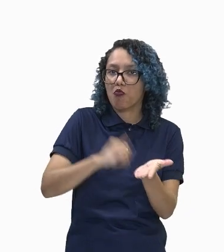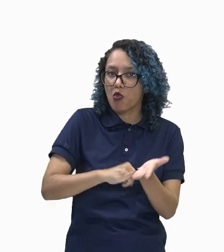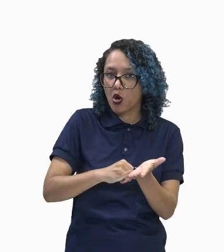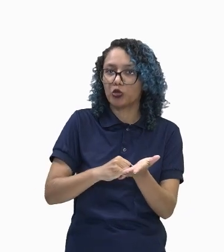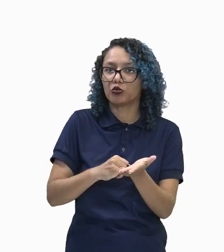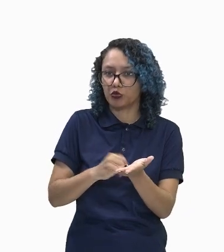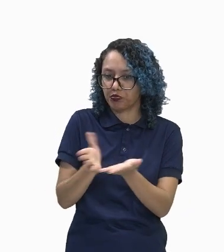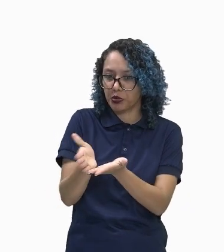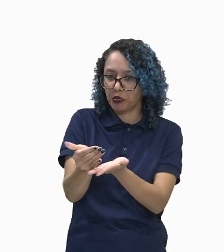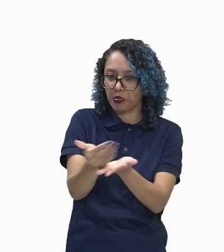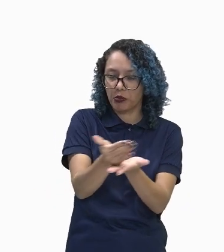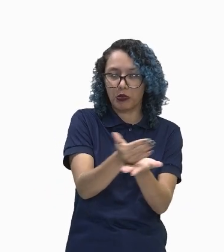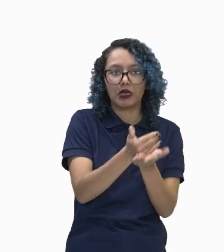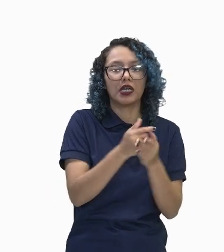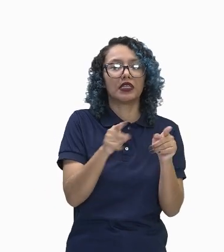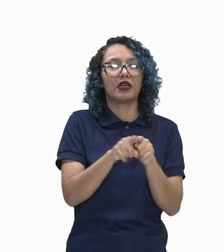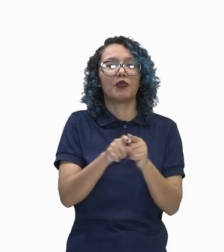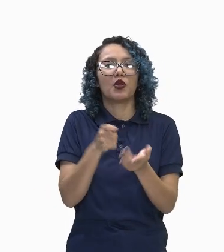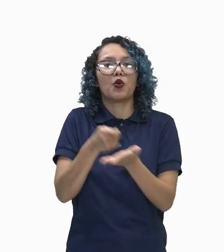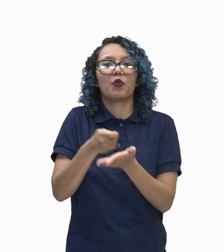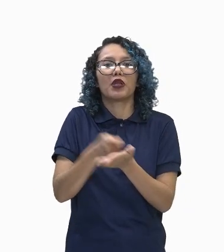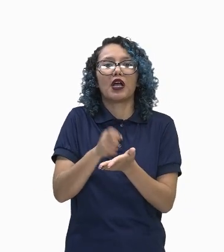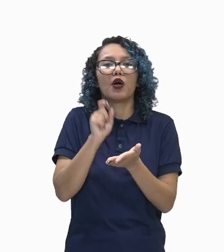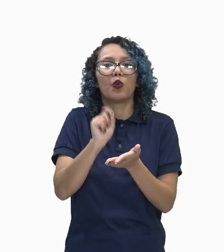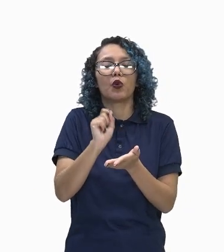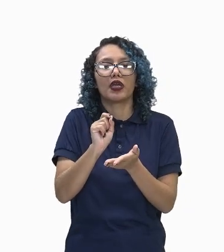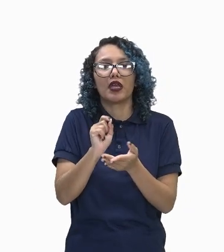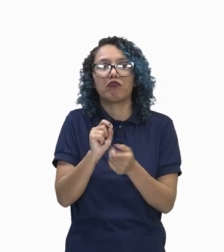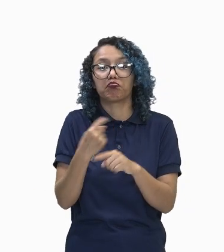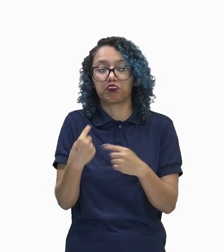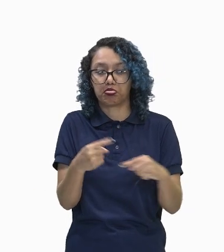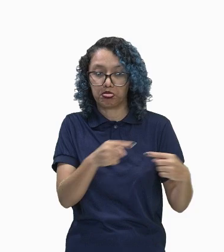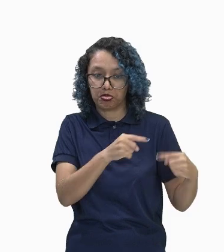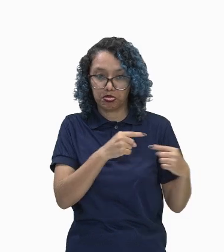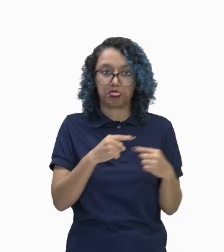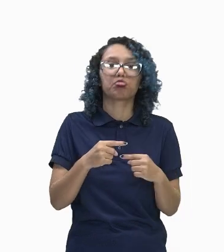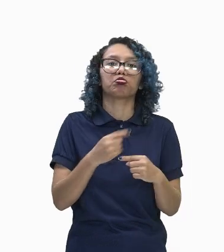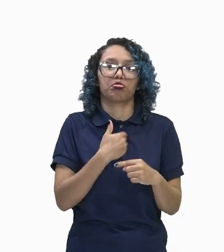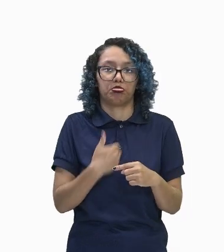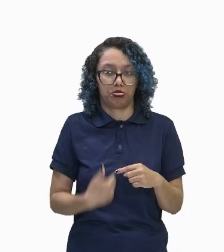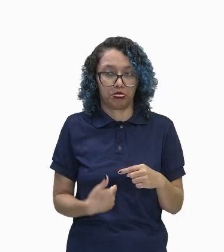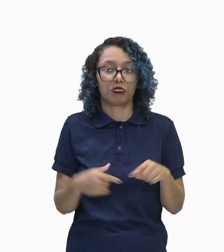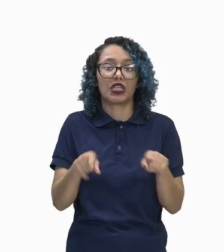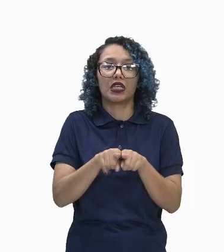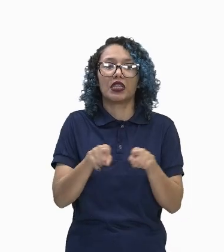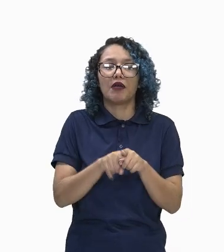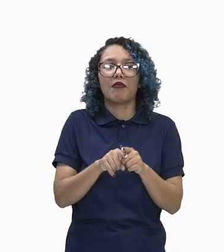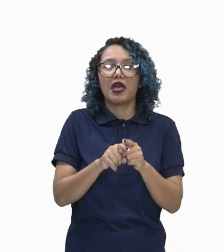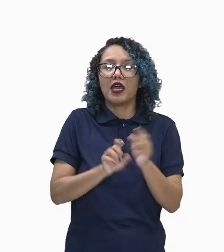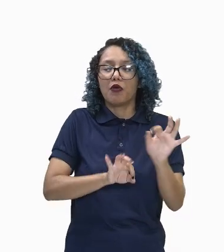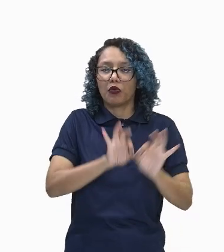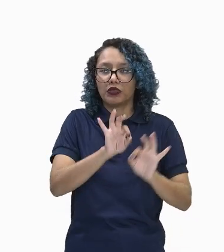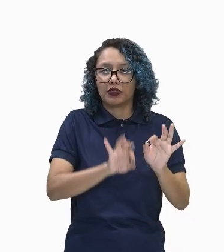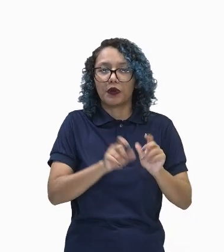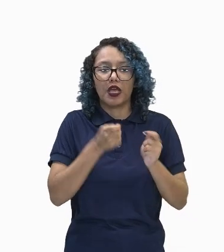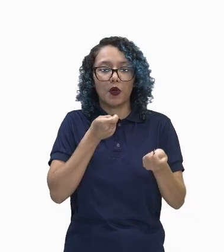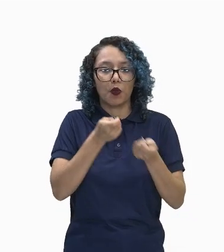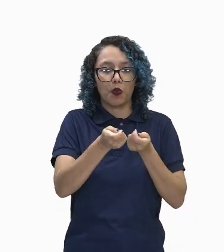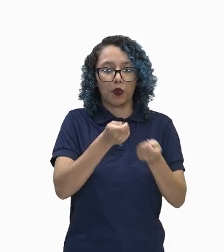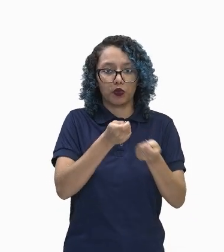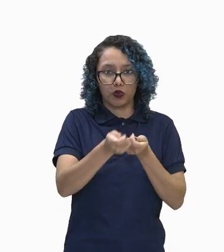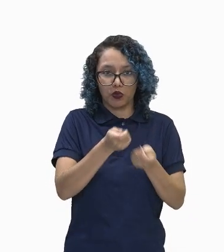ele obrigou a ter políticas públicas, ele fez com que se tivesse mais controle dos